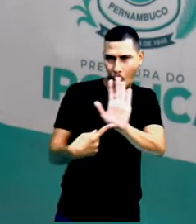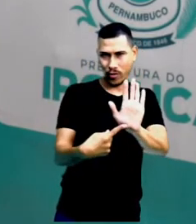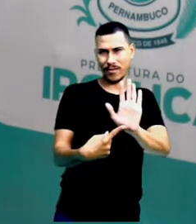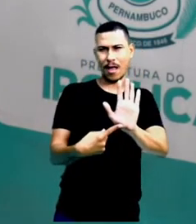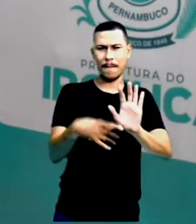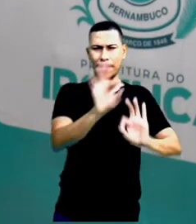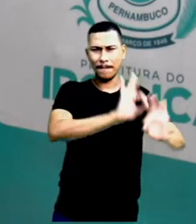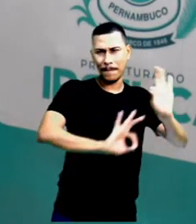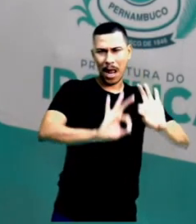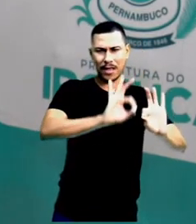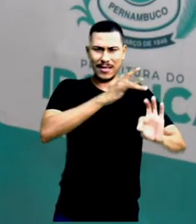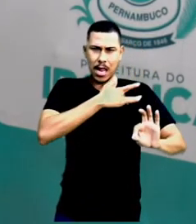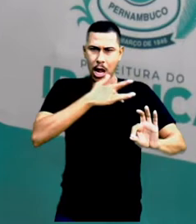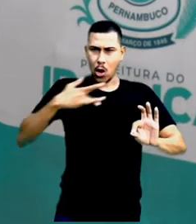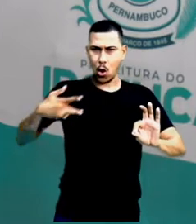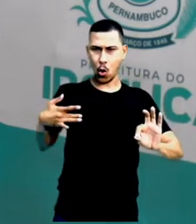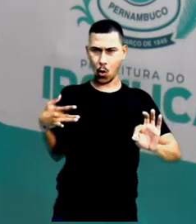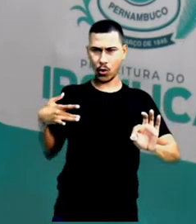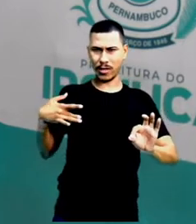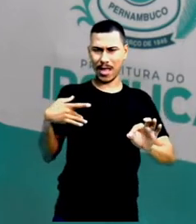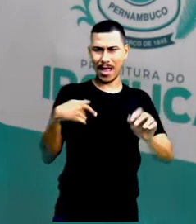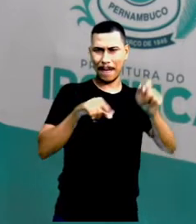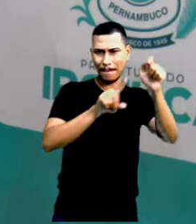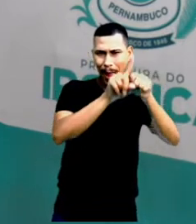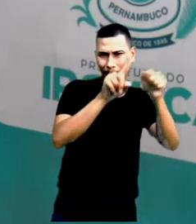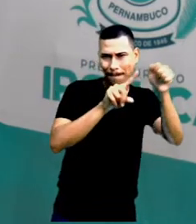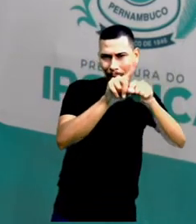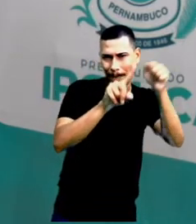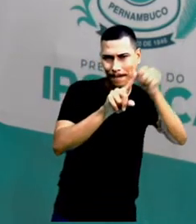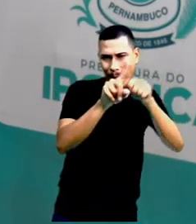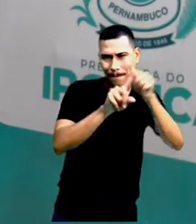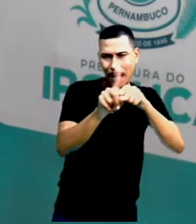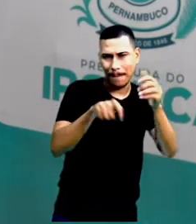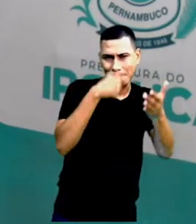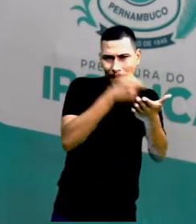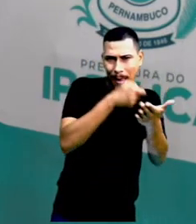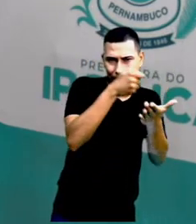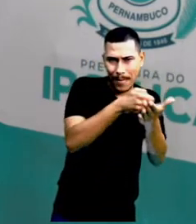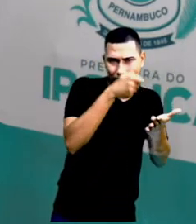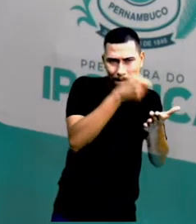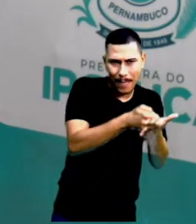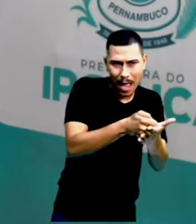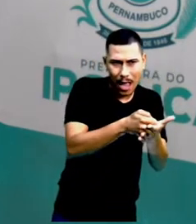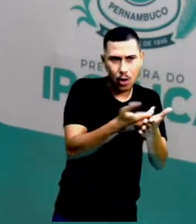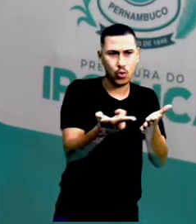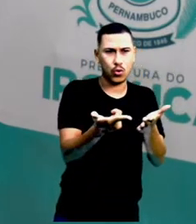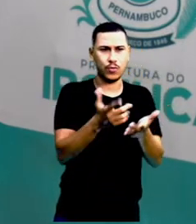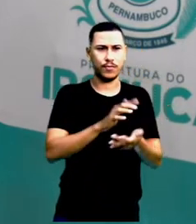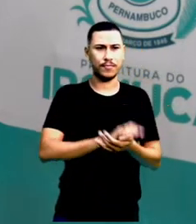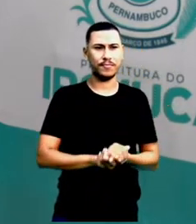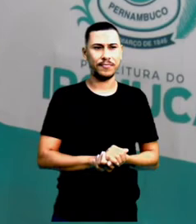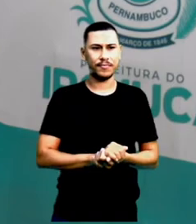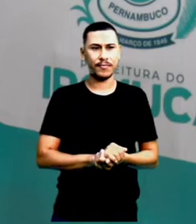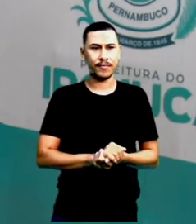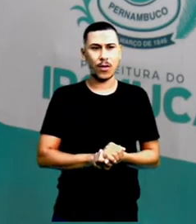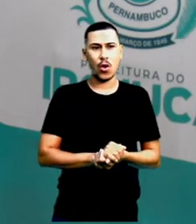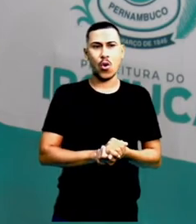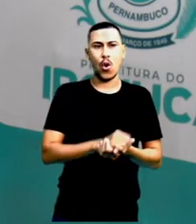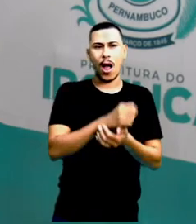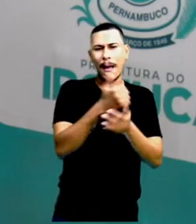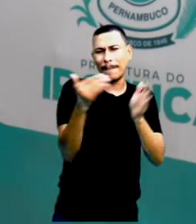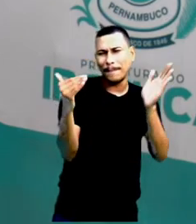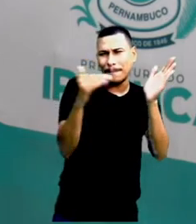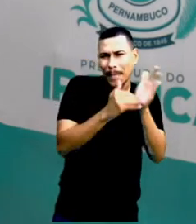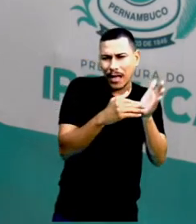mensalidade a partir de 100 reais que é a parte ambulatorial +